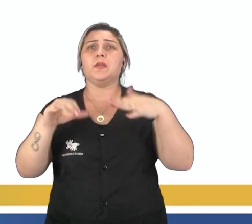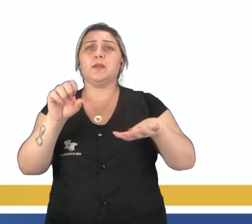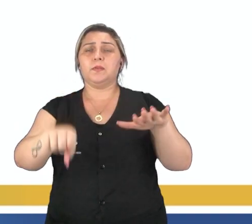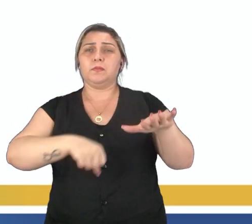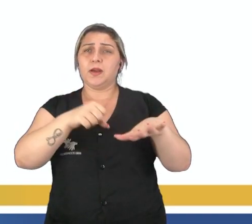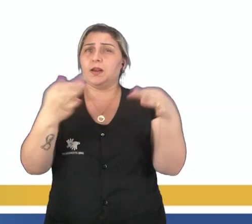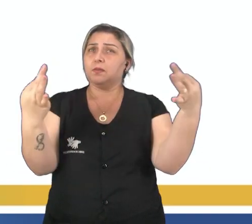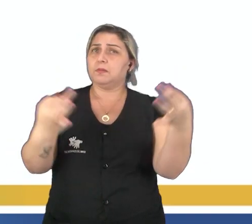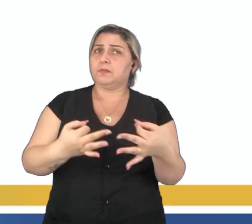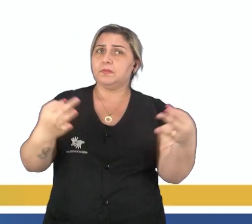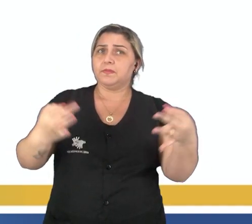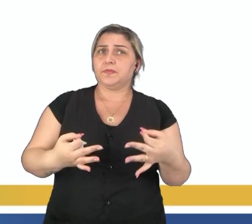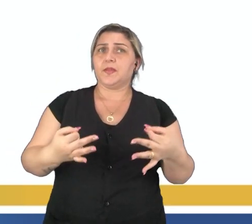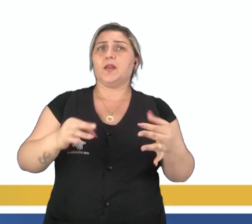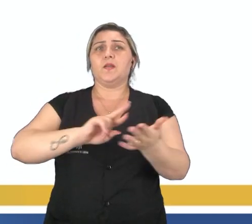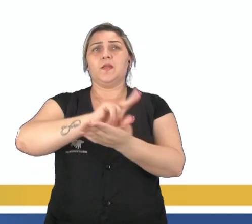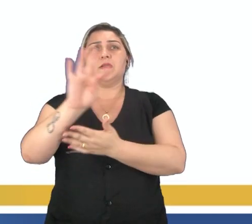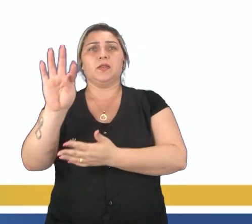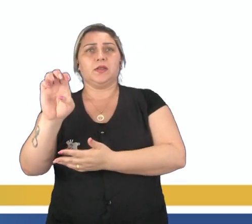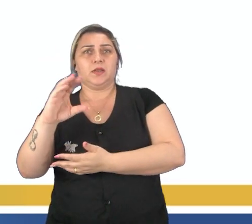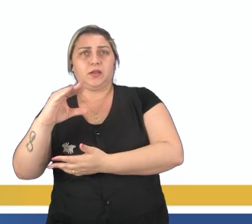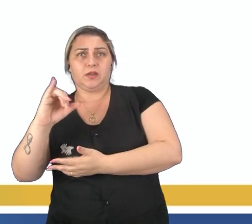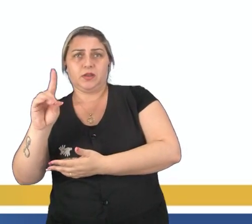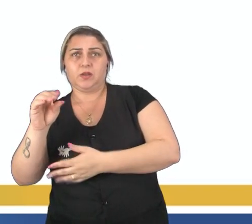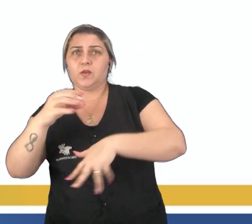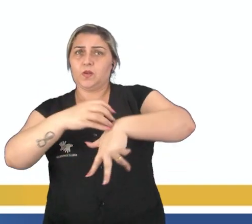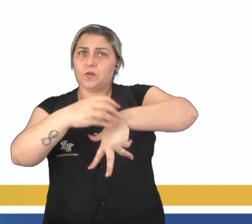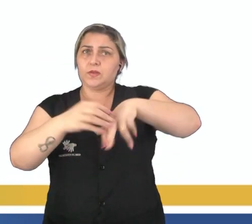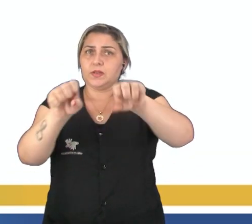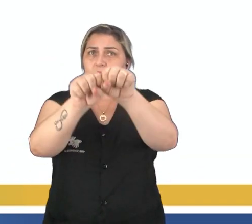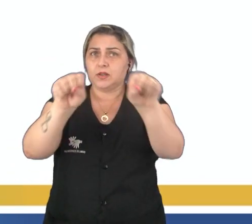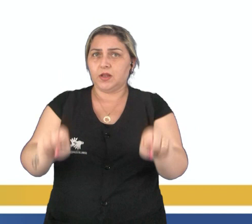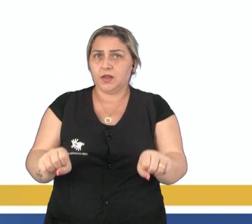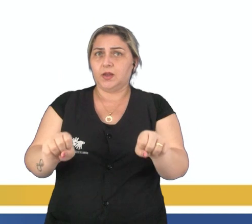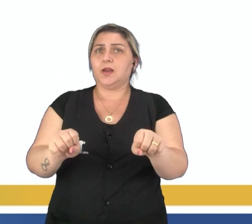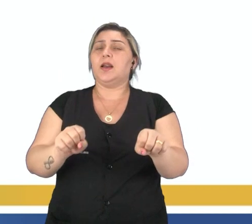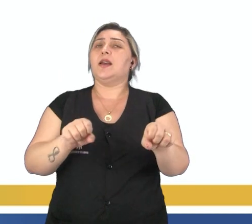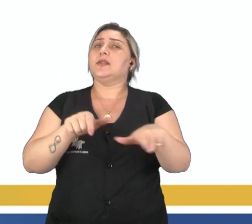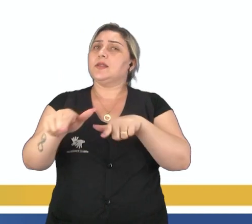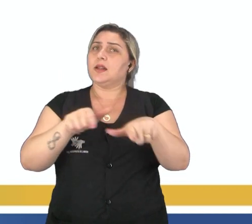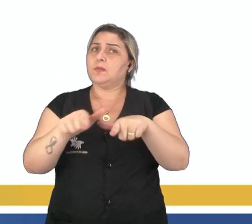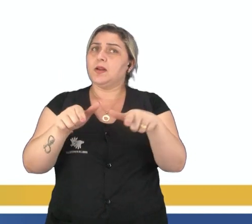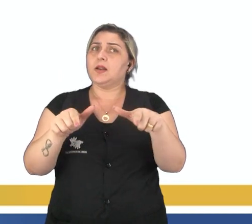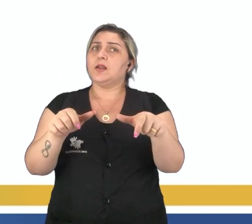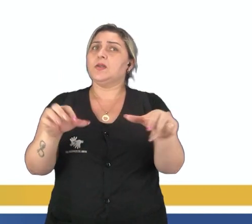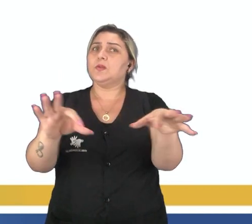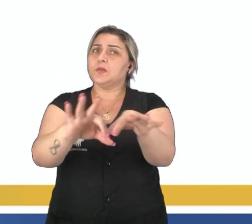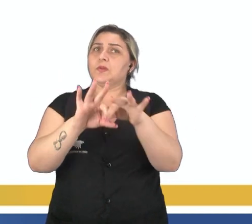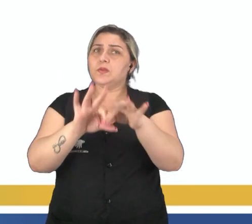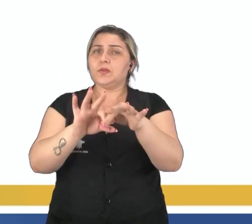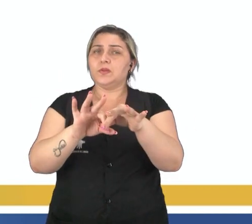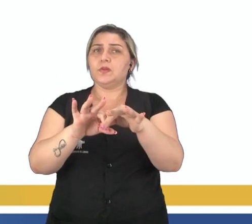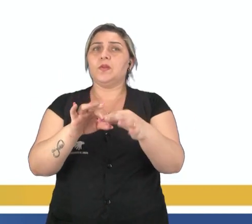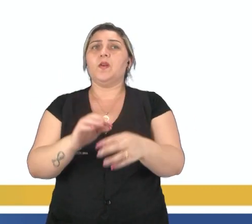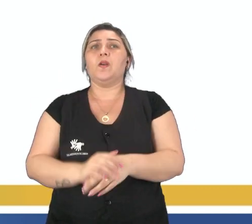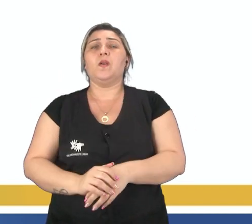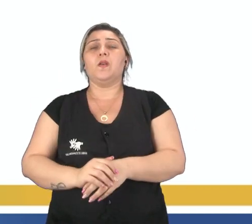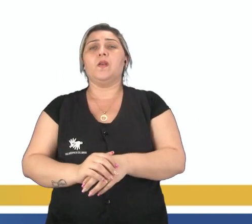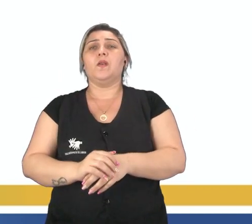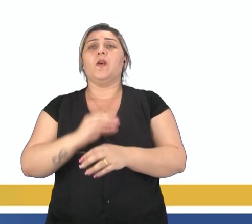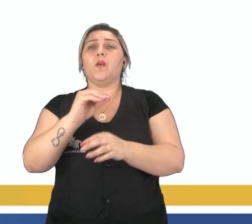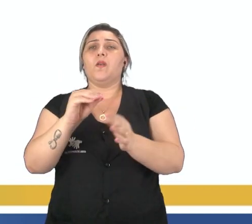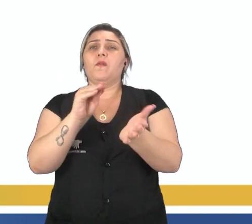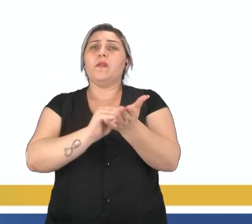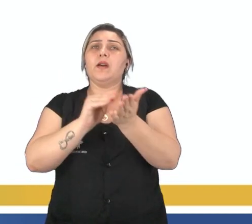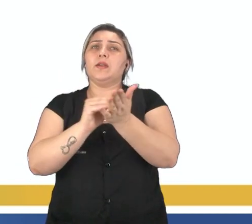humano funciona como uma máquina perfeita, com vários tecidos, órgãos e sistemas funcionando em completa harmonia. O, aí